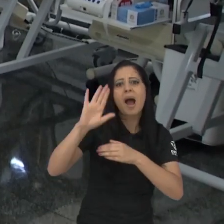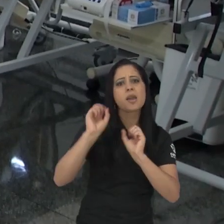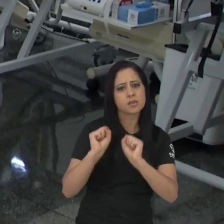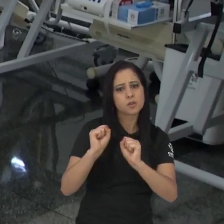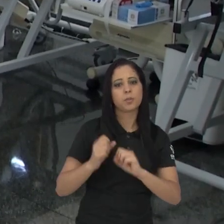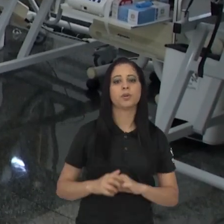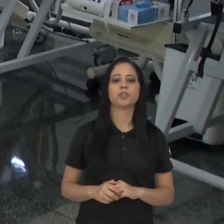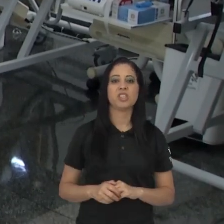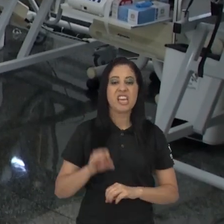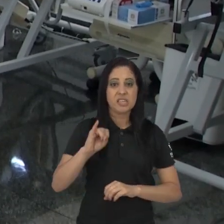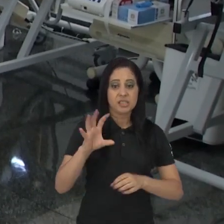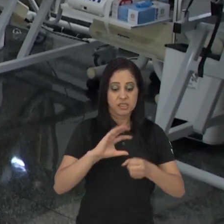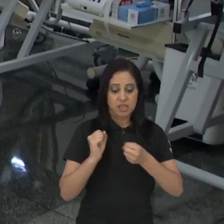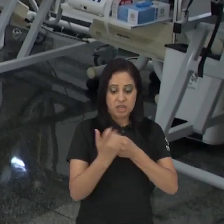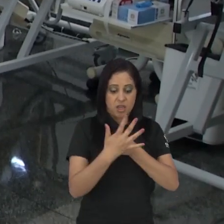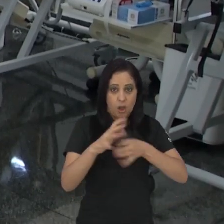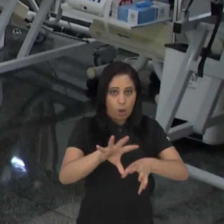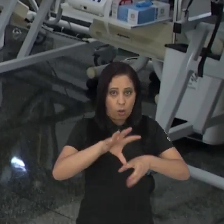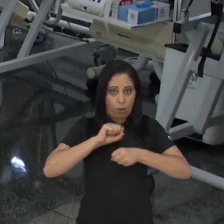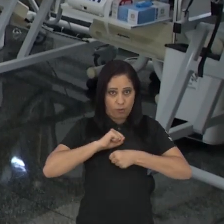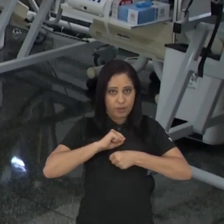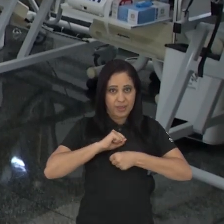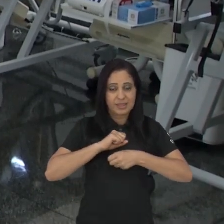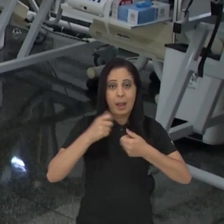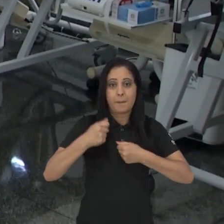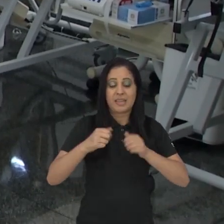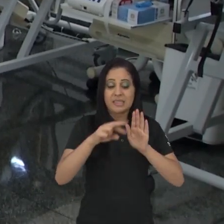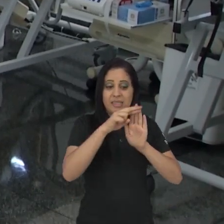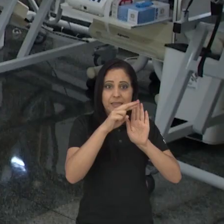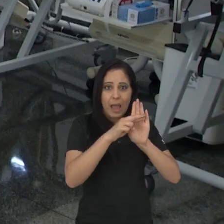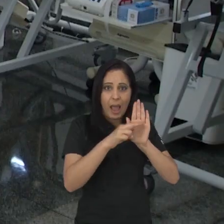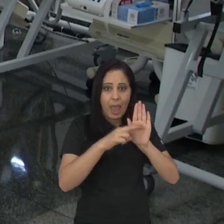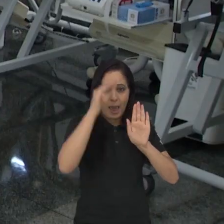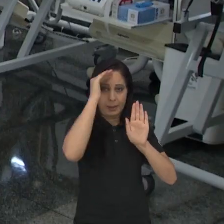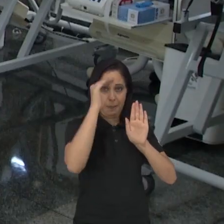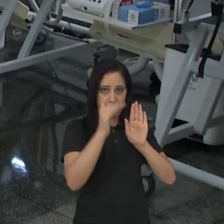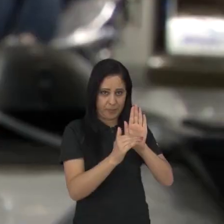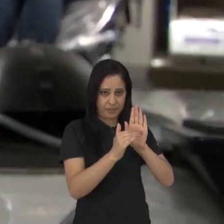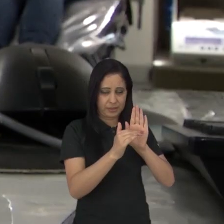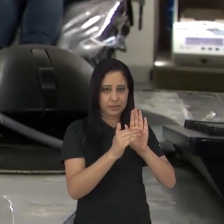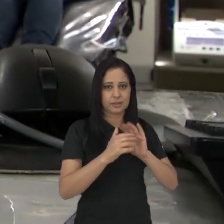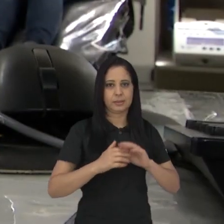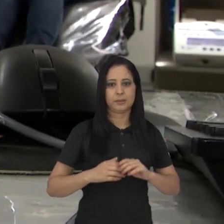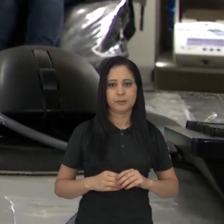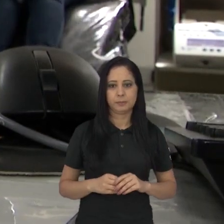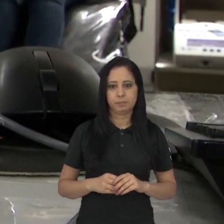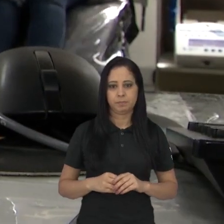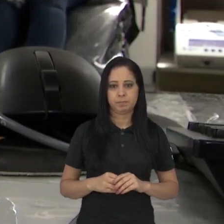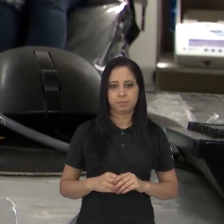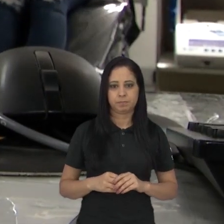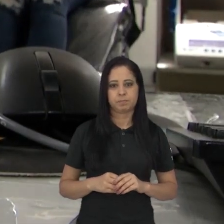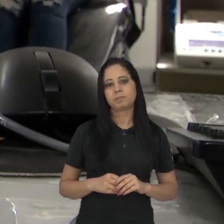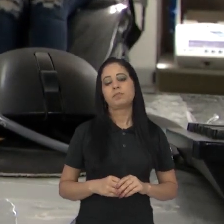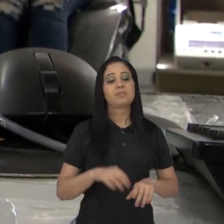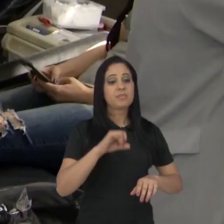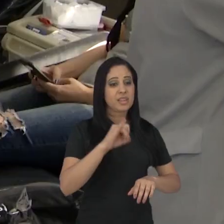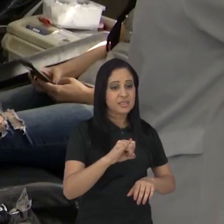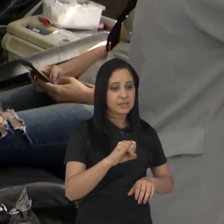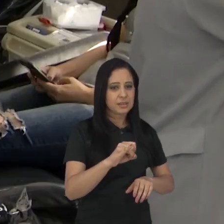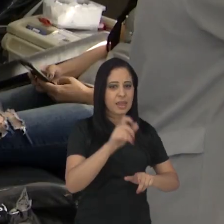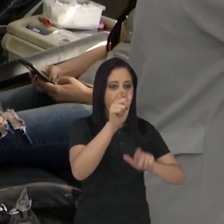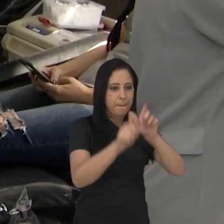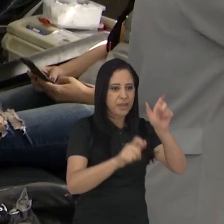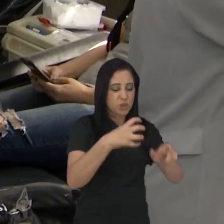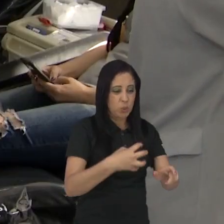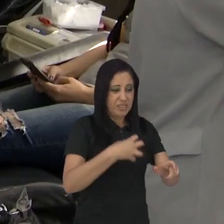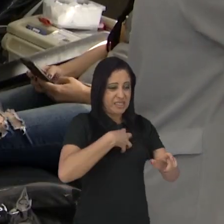de Covid-19, existem algumas regras para quem teve contato com o vírus ou foi vacinado recentemente. Quem